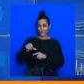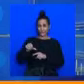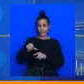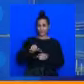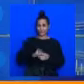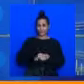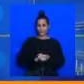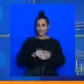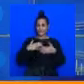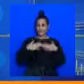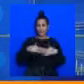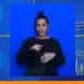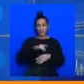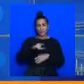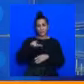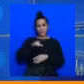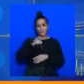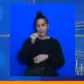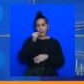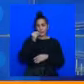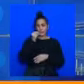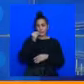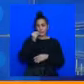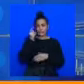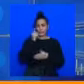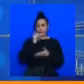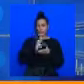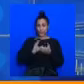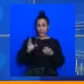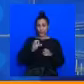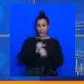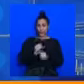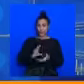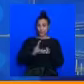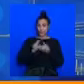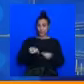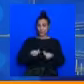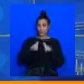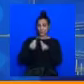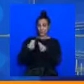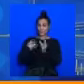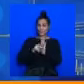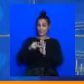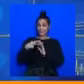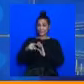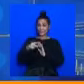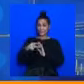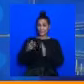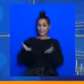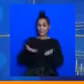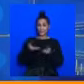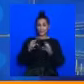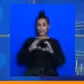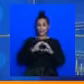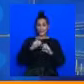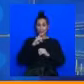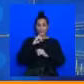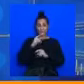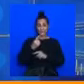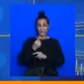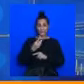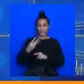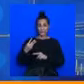09. Calma, você ainda tem chances. O prêmio está acumulado e pode sair para você hoje. Bola verde, número